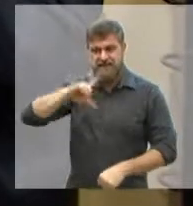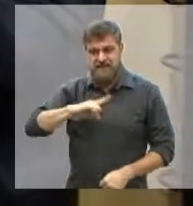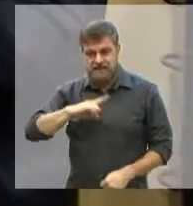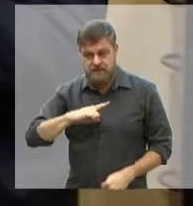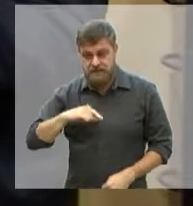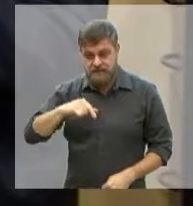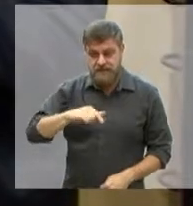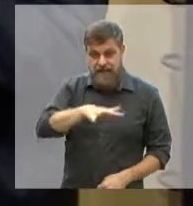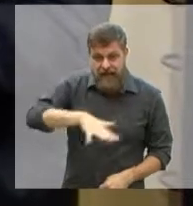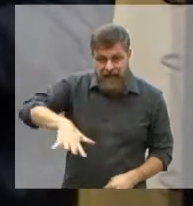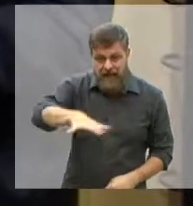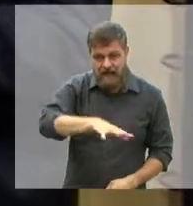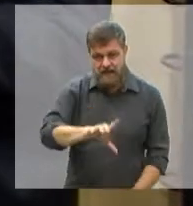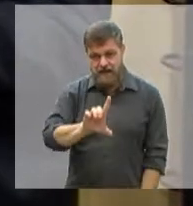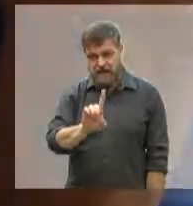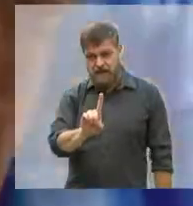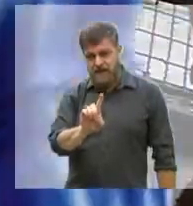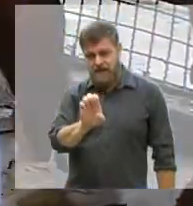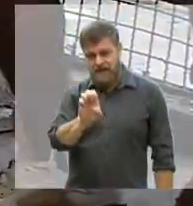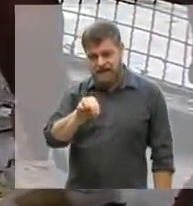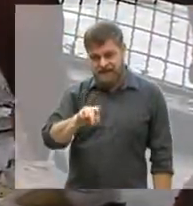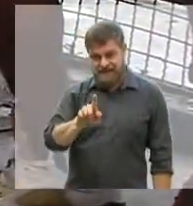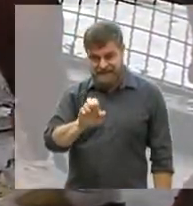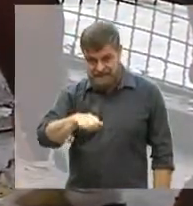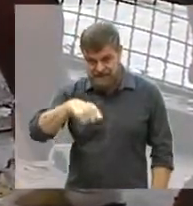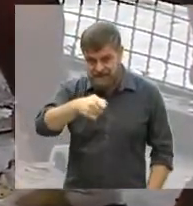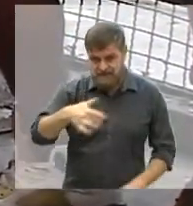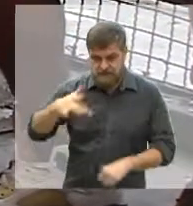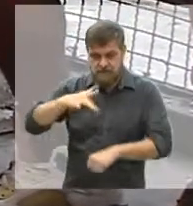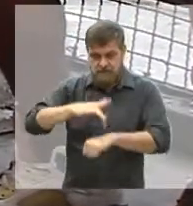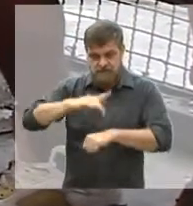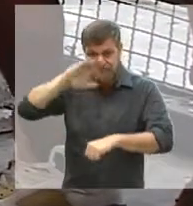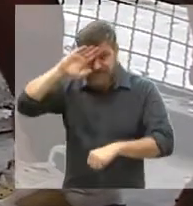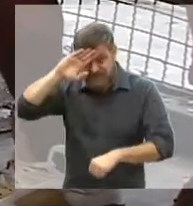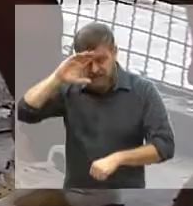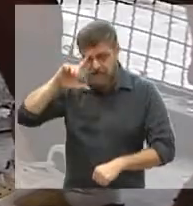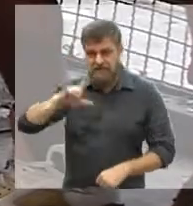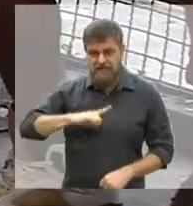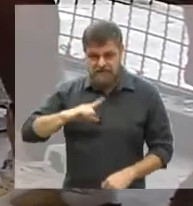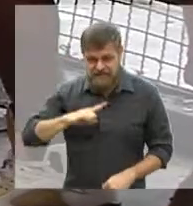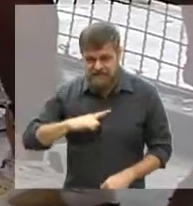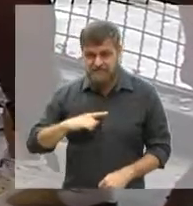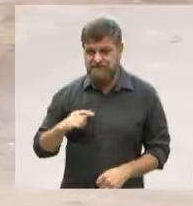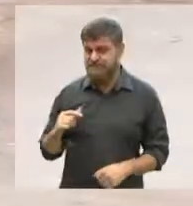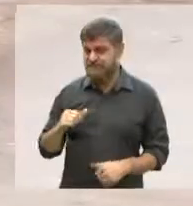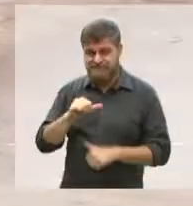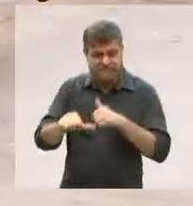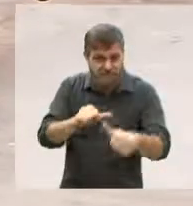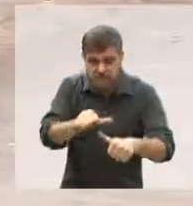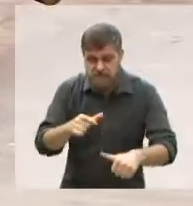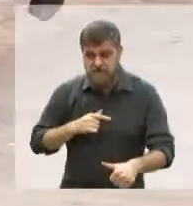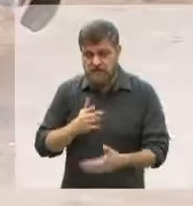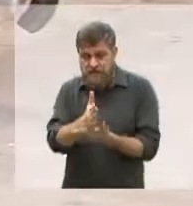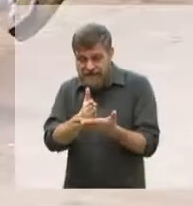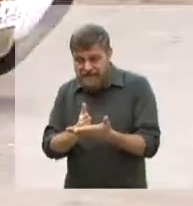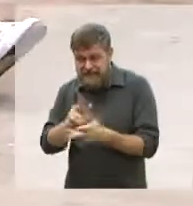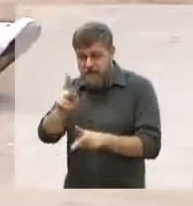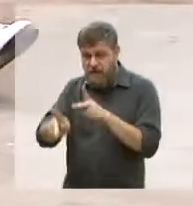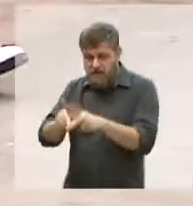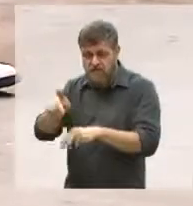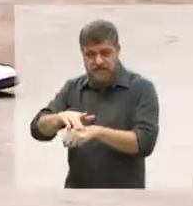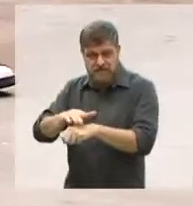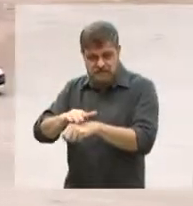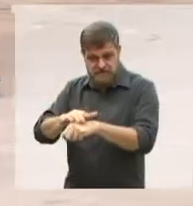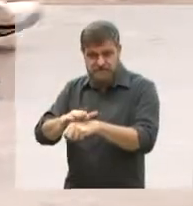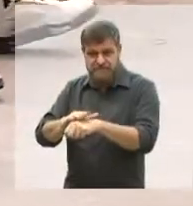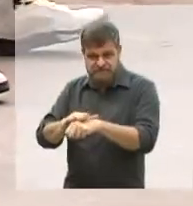No caso da dengue, para cada pessoa notificada, pelo menos uns 4, 5 teve e não notificou. Então, na verdade, mais ou menos metade da população adoeceu